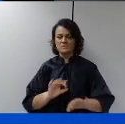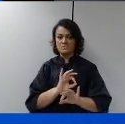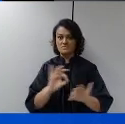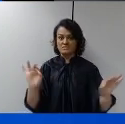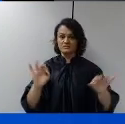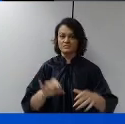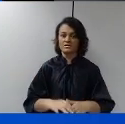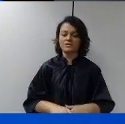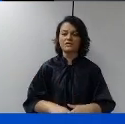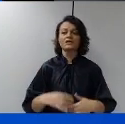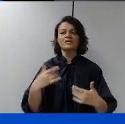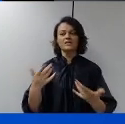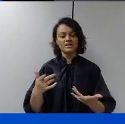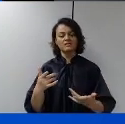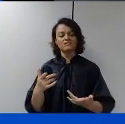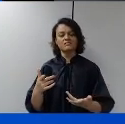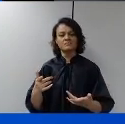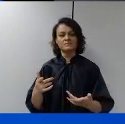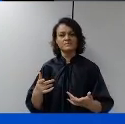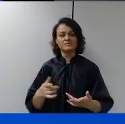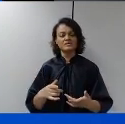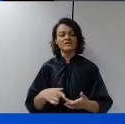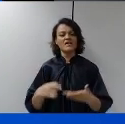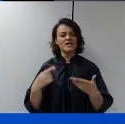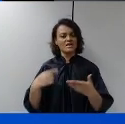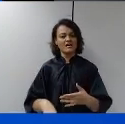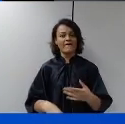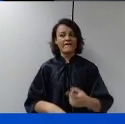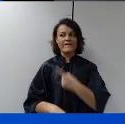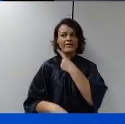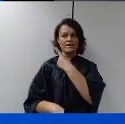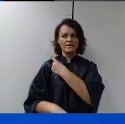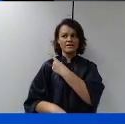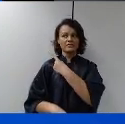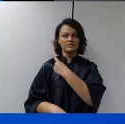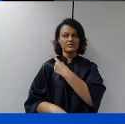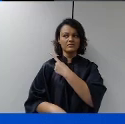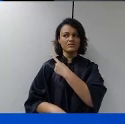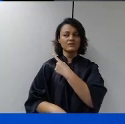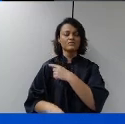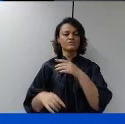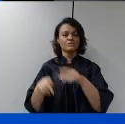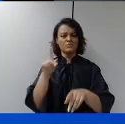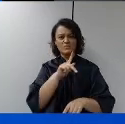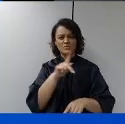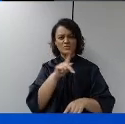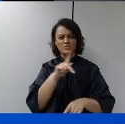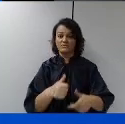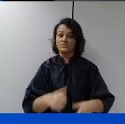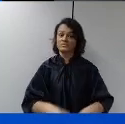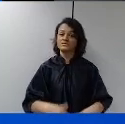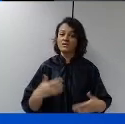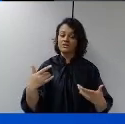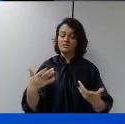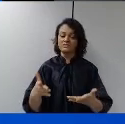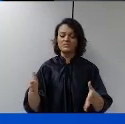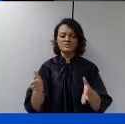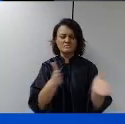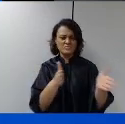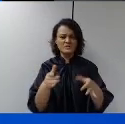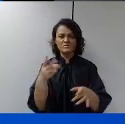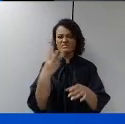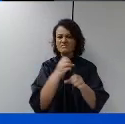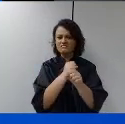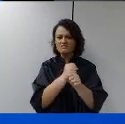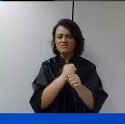um dos mais eminentes professores da Faculdade de Direito do Recife. Tão assim que, durante os 30 anos que lá